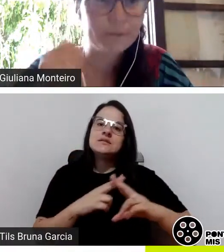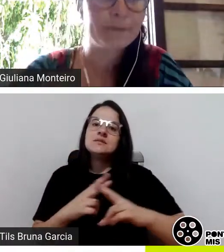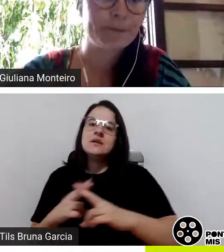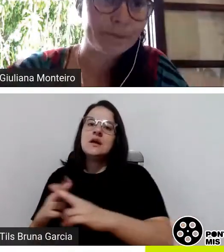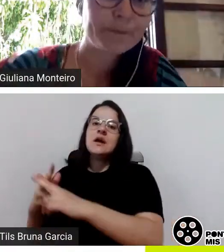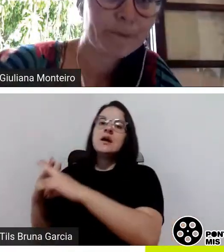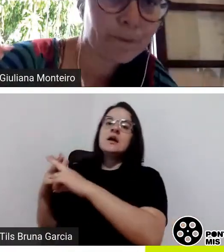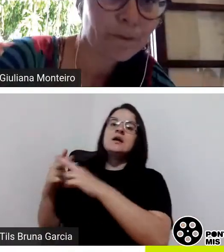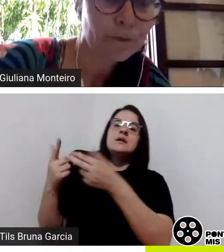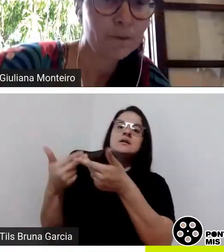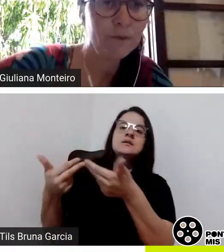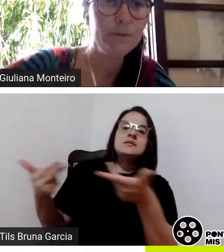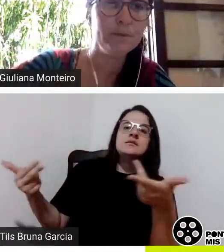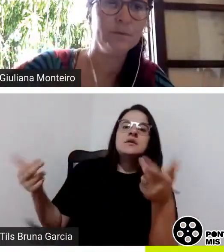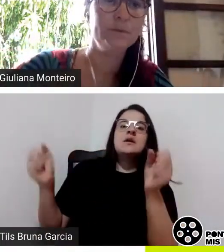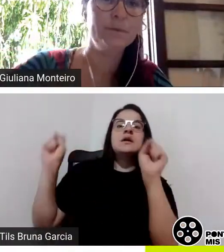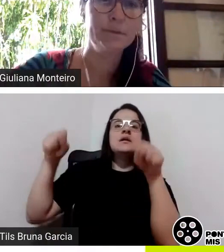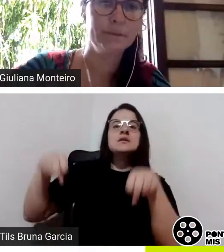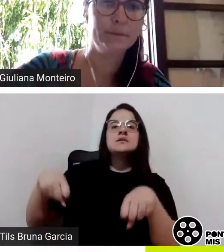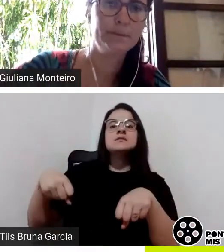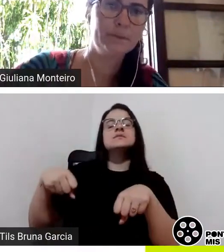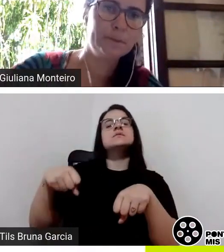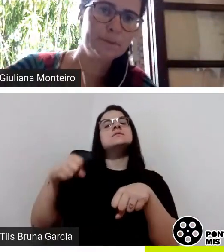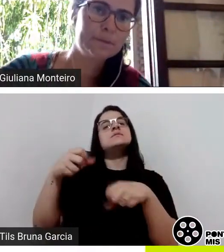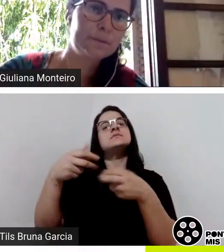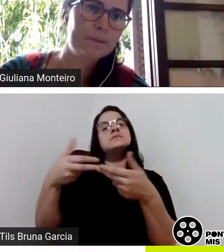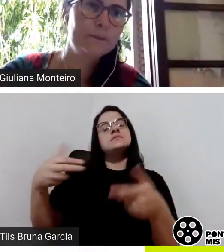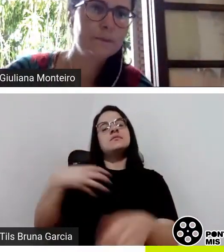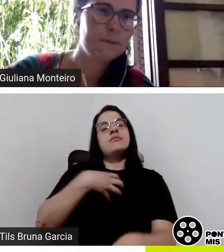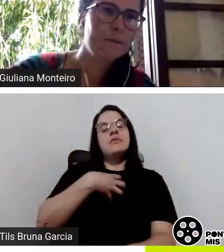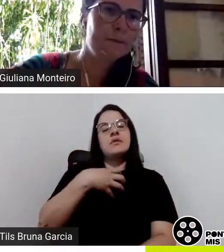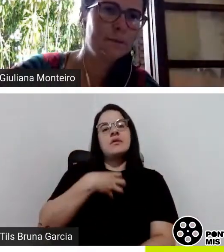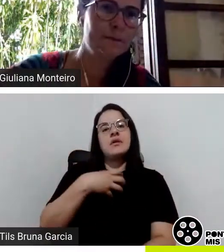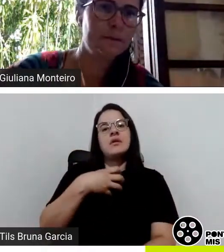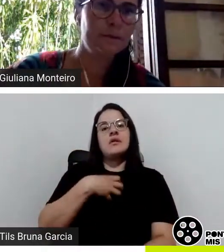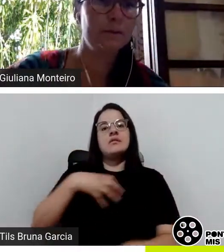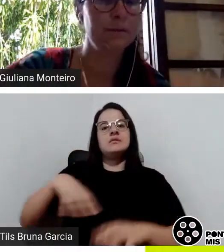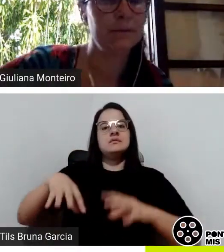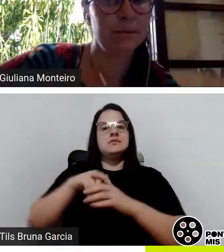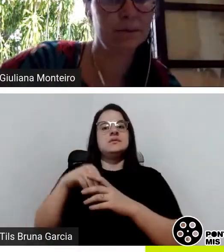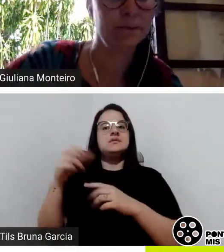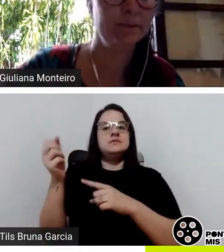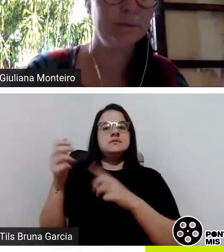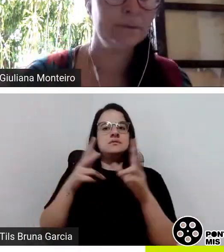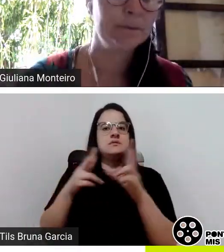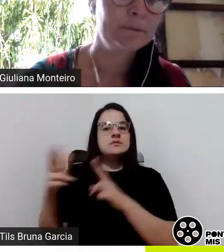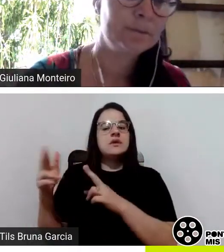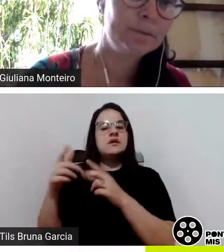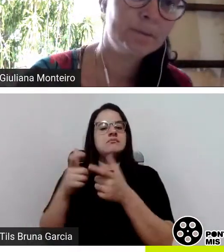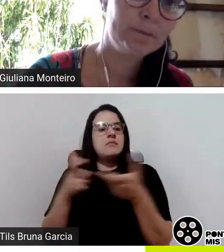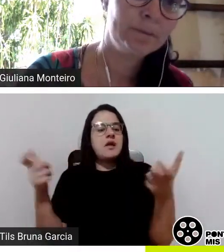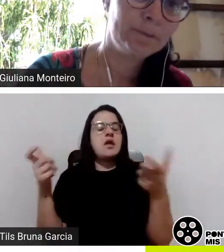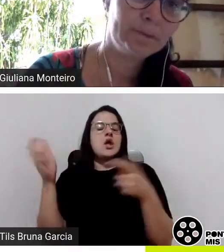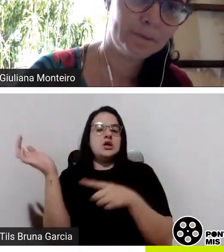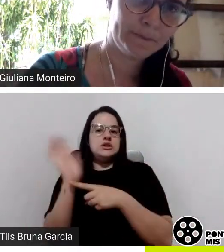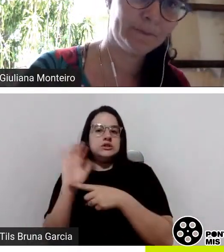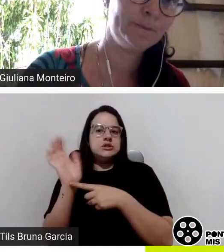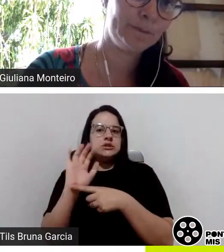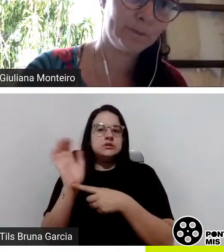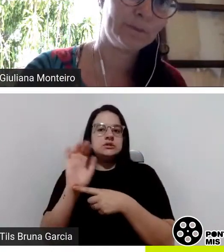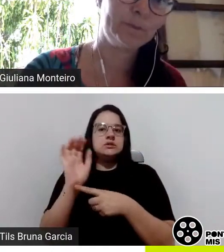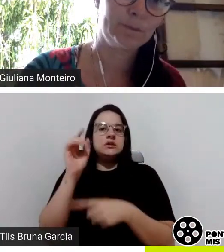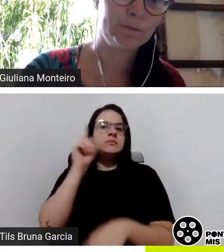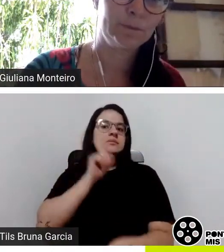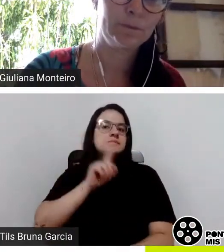criativa maior migrou toda para séries. O cinema, o grande cinema mainstream americano, virou um